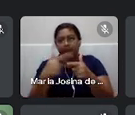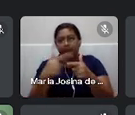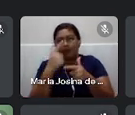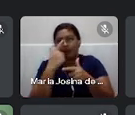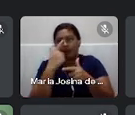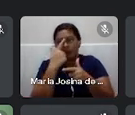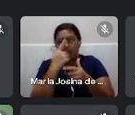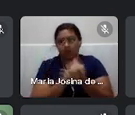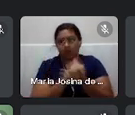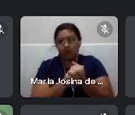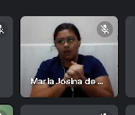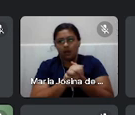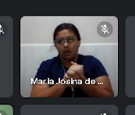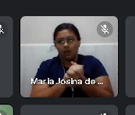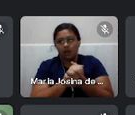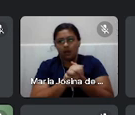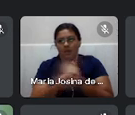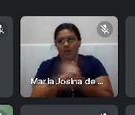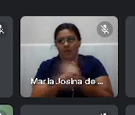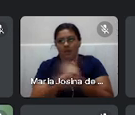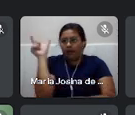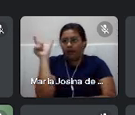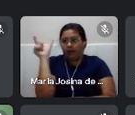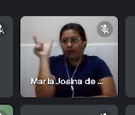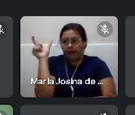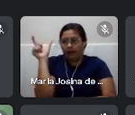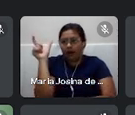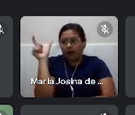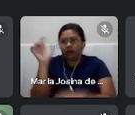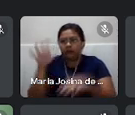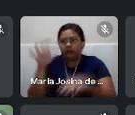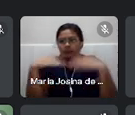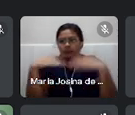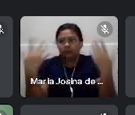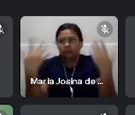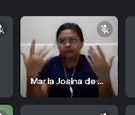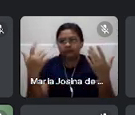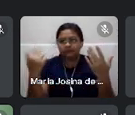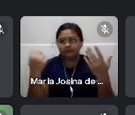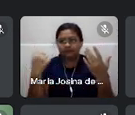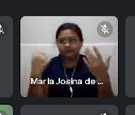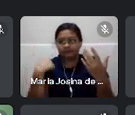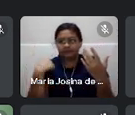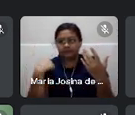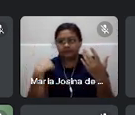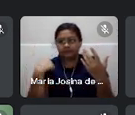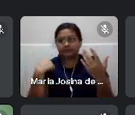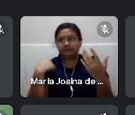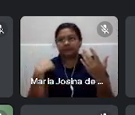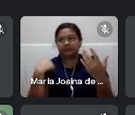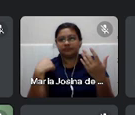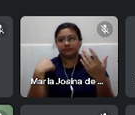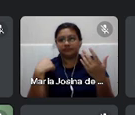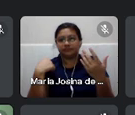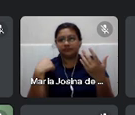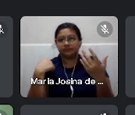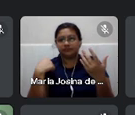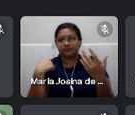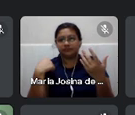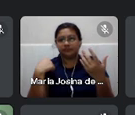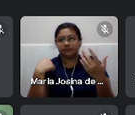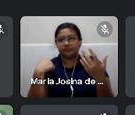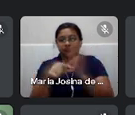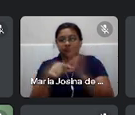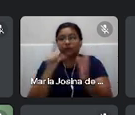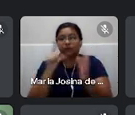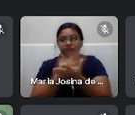questão da equação. Antes de eu começar o jogo dos discos, eu vou, Rosiane, eu